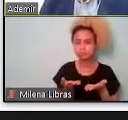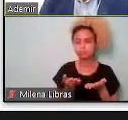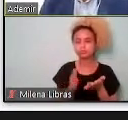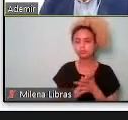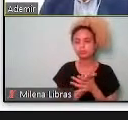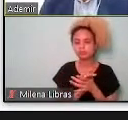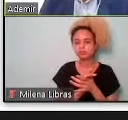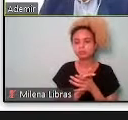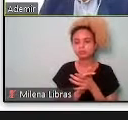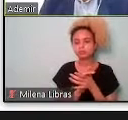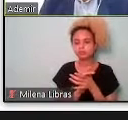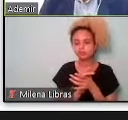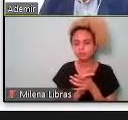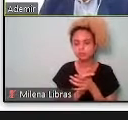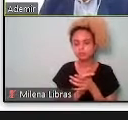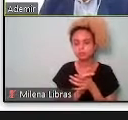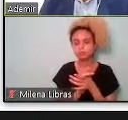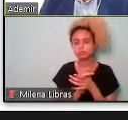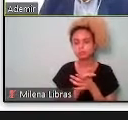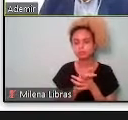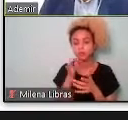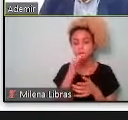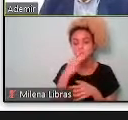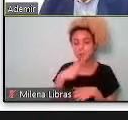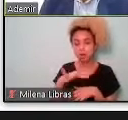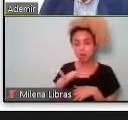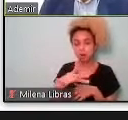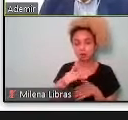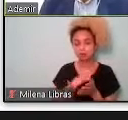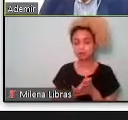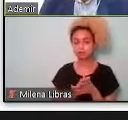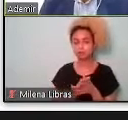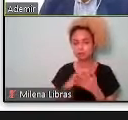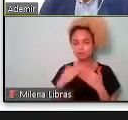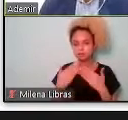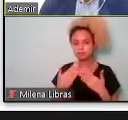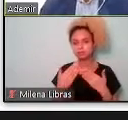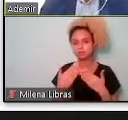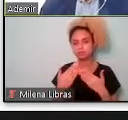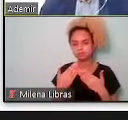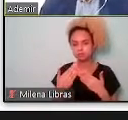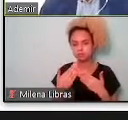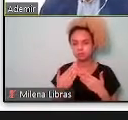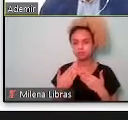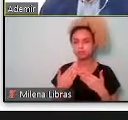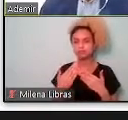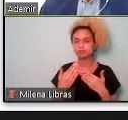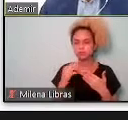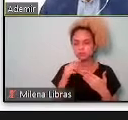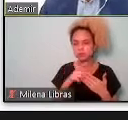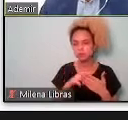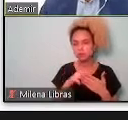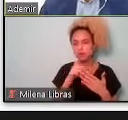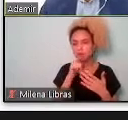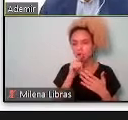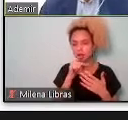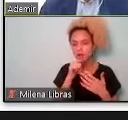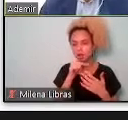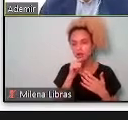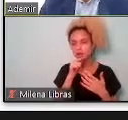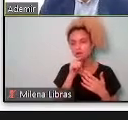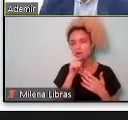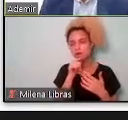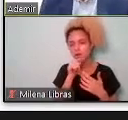por ano, na beira-mar, né? Então, uma acomodação do solo, algumas marés estão invadindo